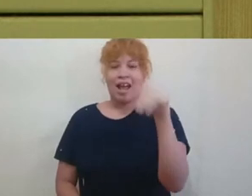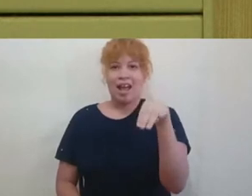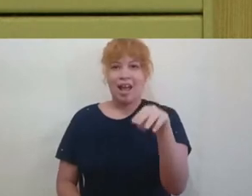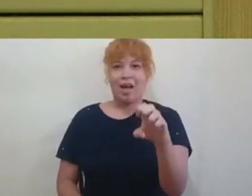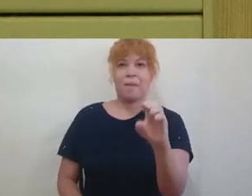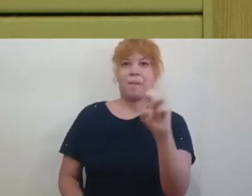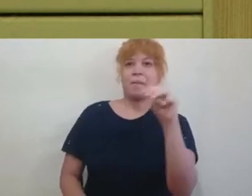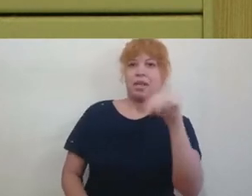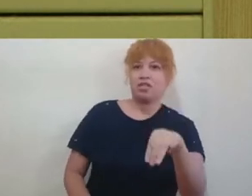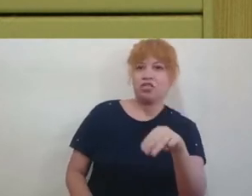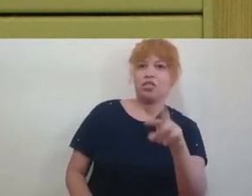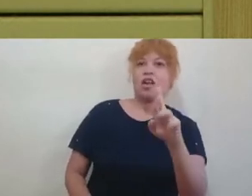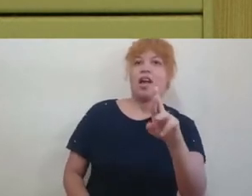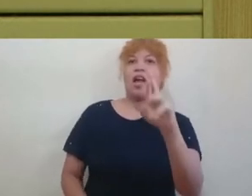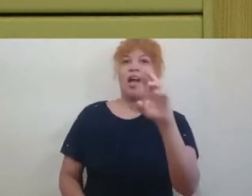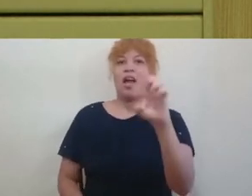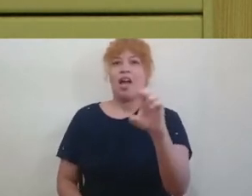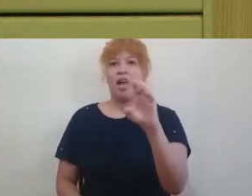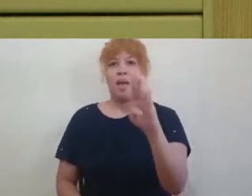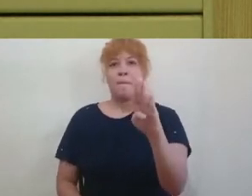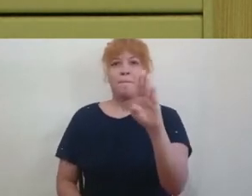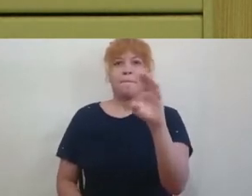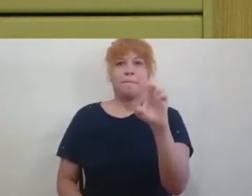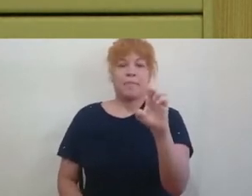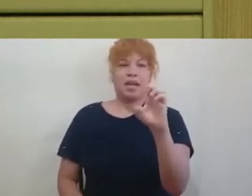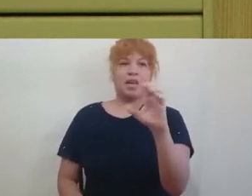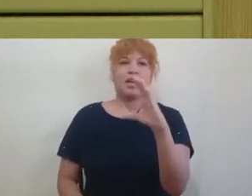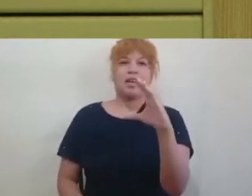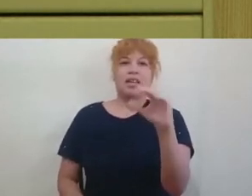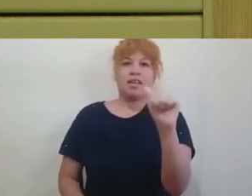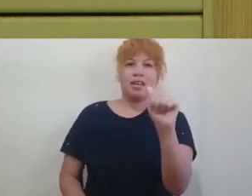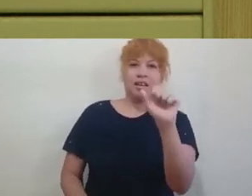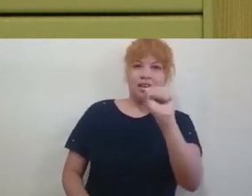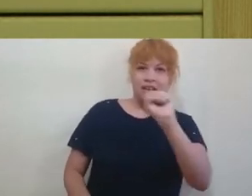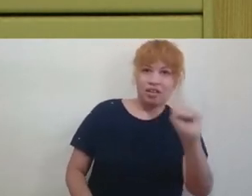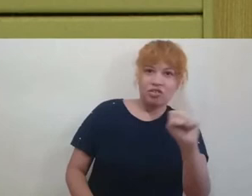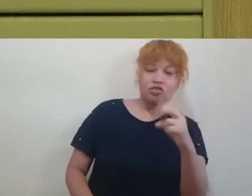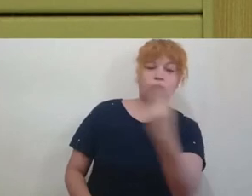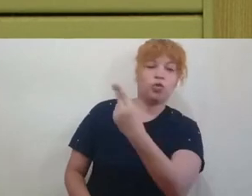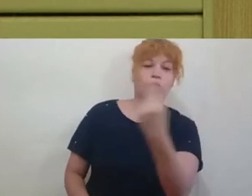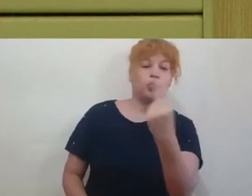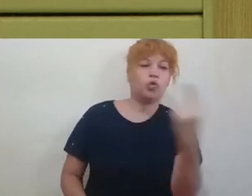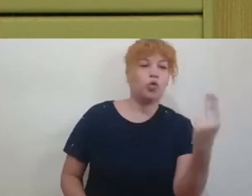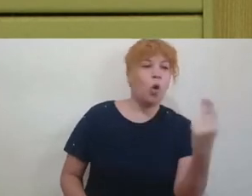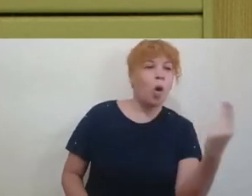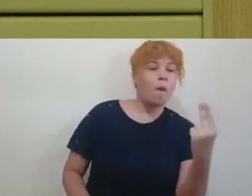até esse momento da colação de grau. Não posso deixar de